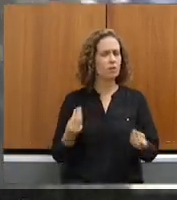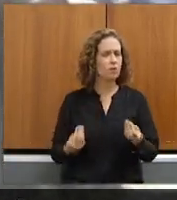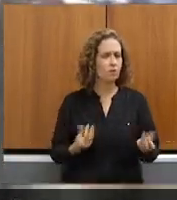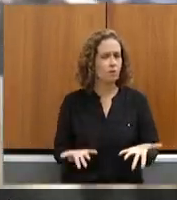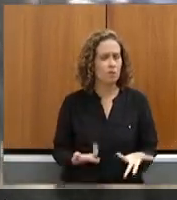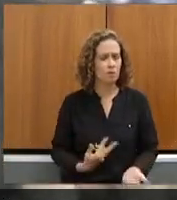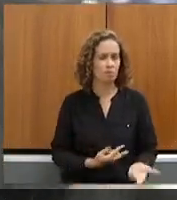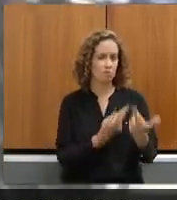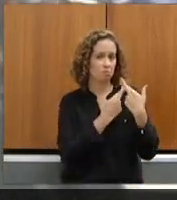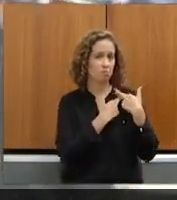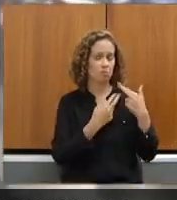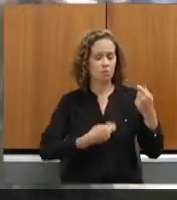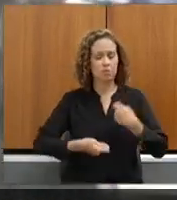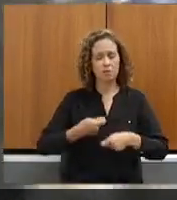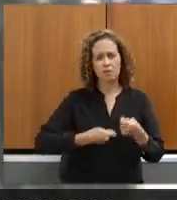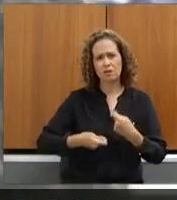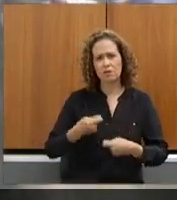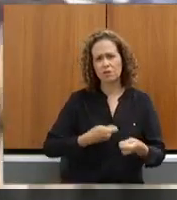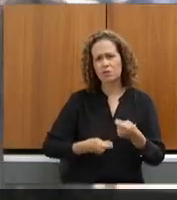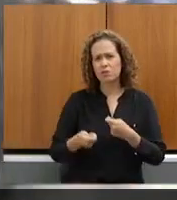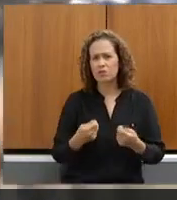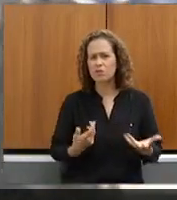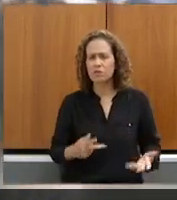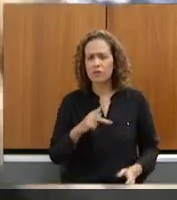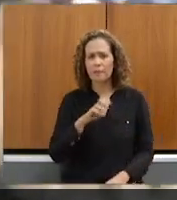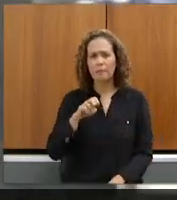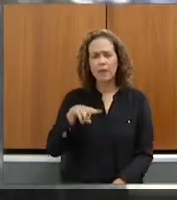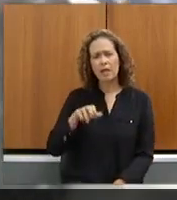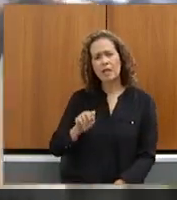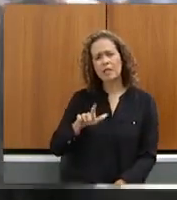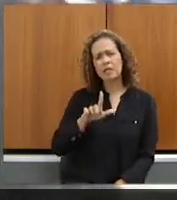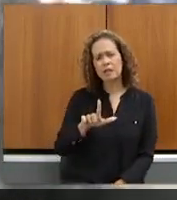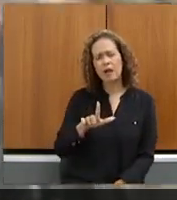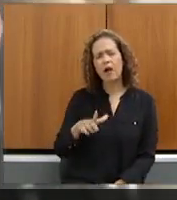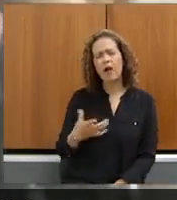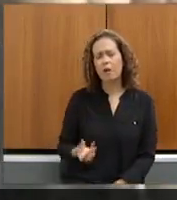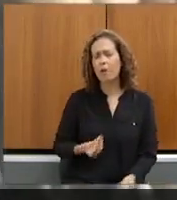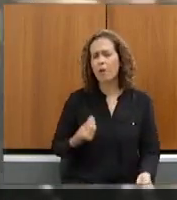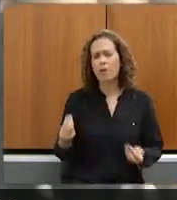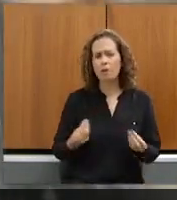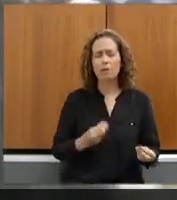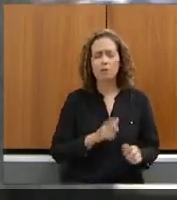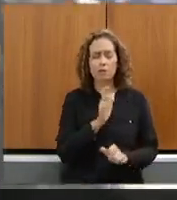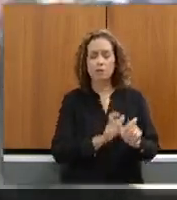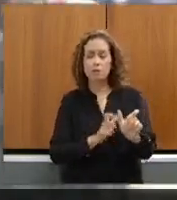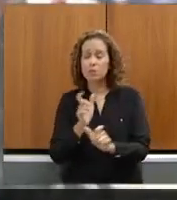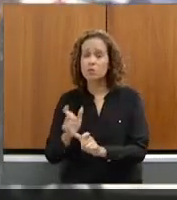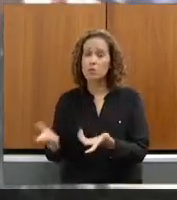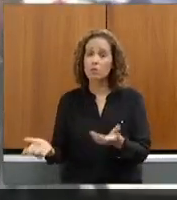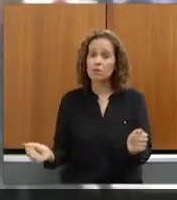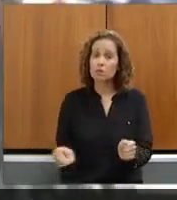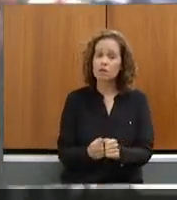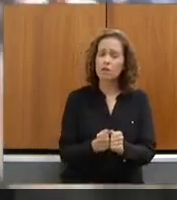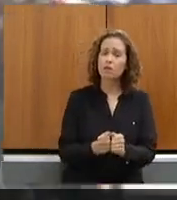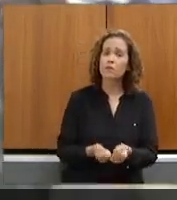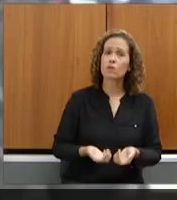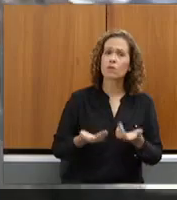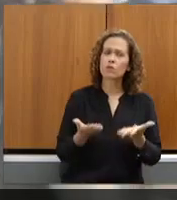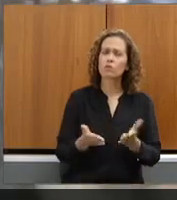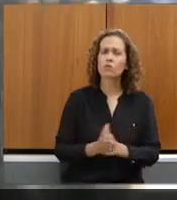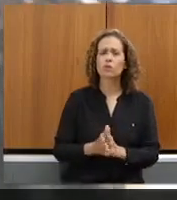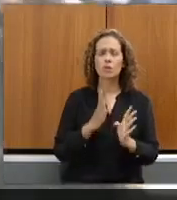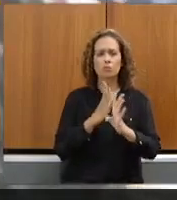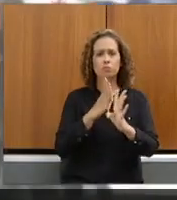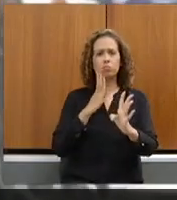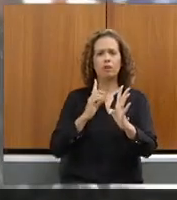responsabilizada administrativamente pessoalmente todos aqueles que participaram desta dessa monstruosidade furar